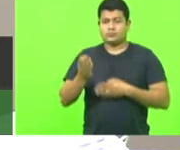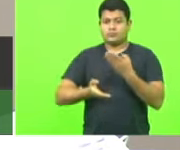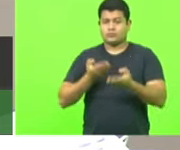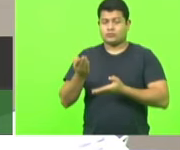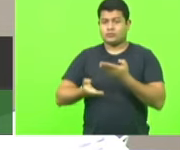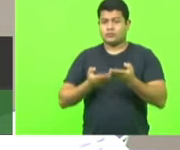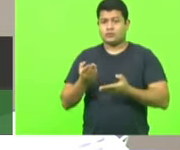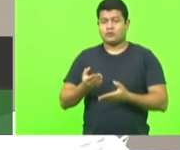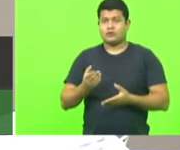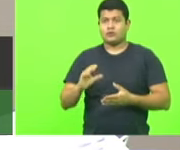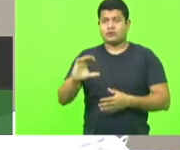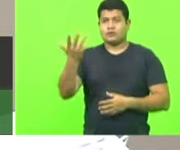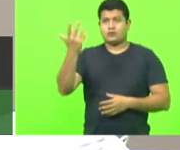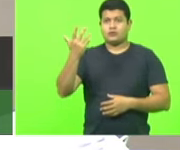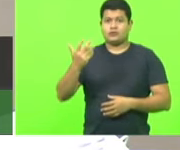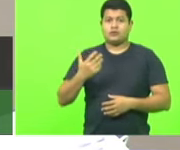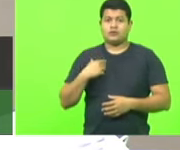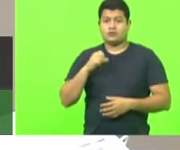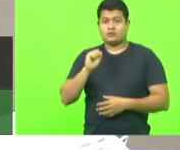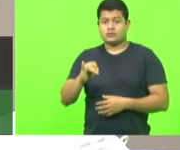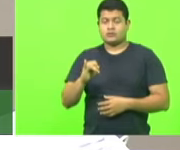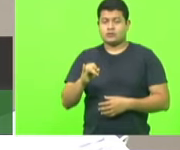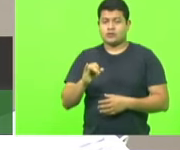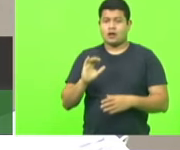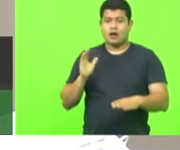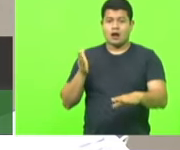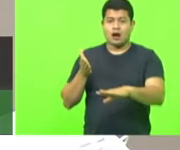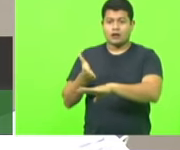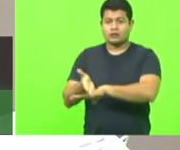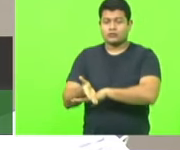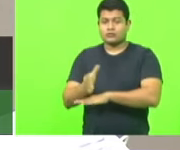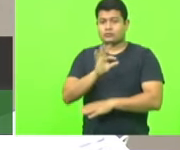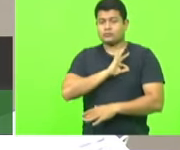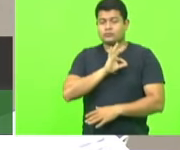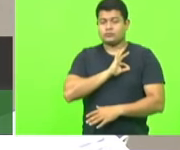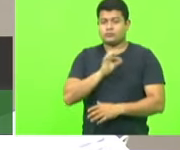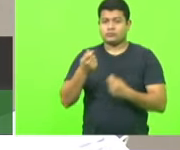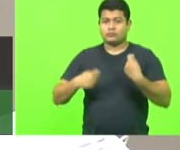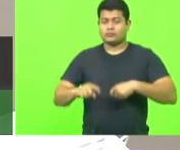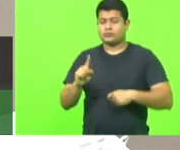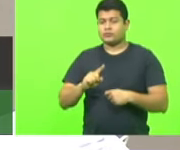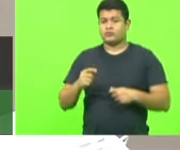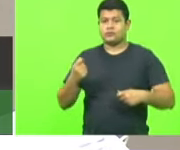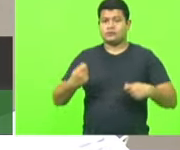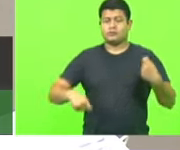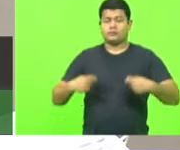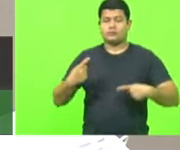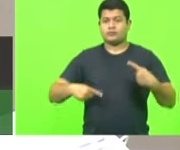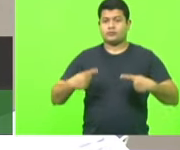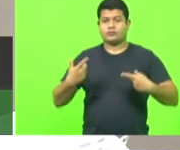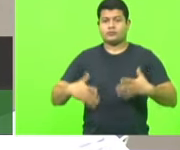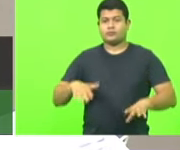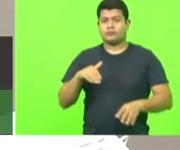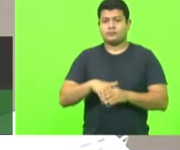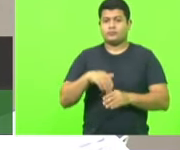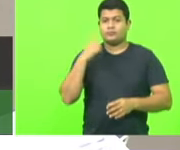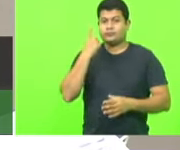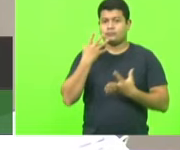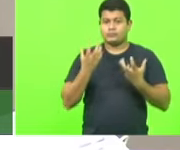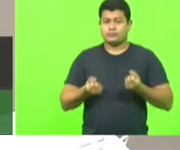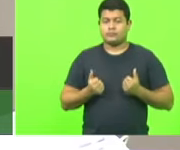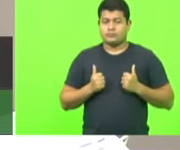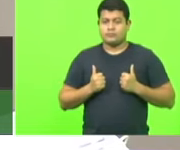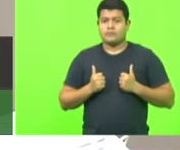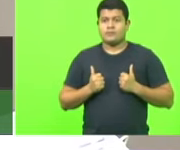na necessidade de presença da autoridade policial no local do fato, em discussão. Não havendo quem queira discutir, em votação, deputados que